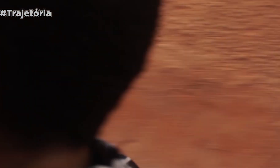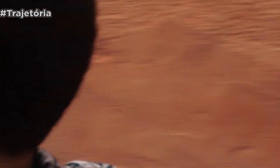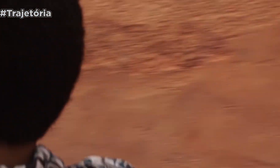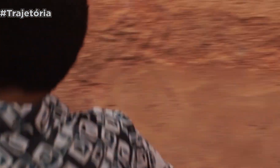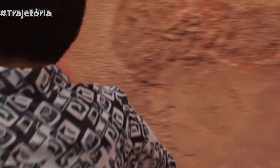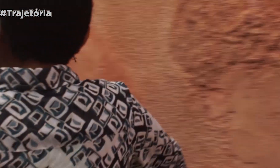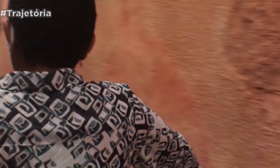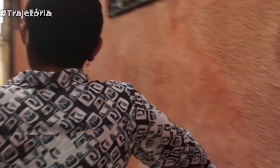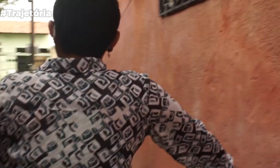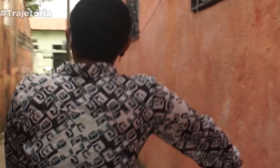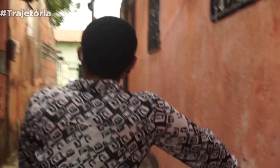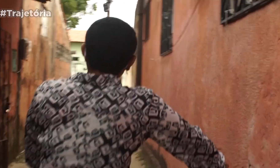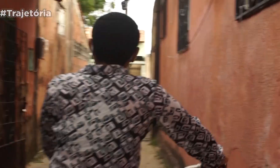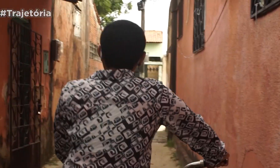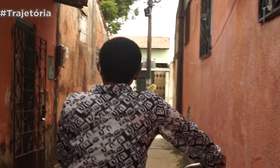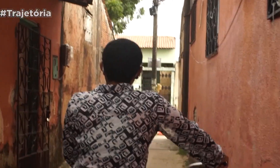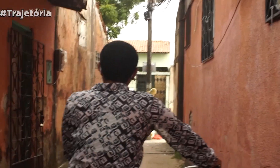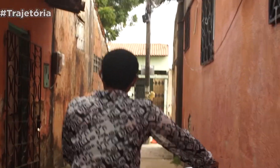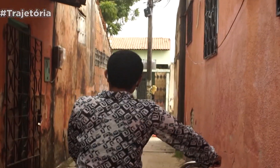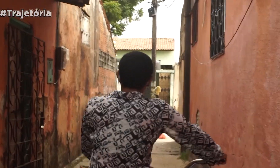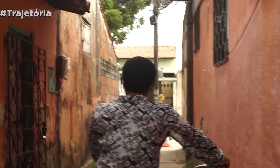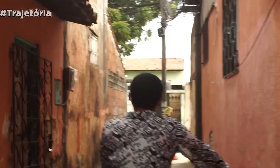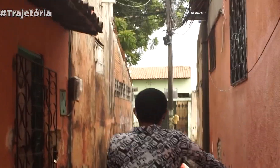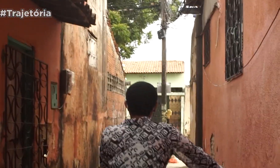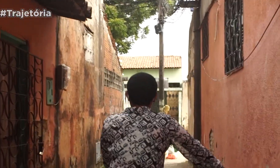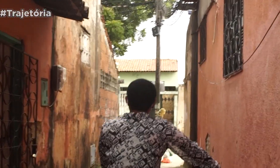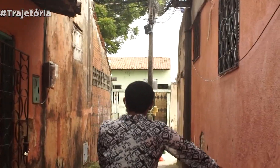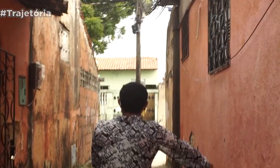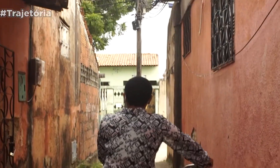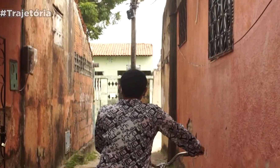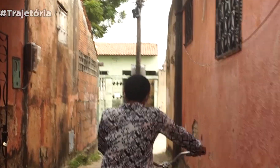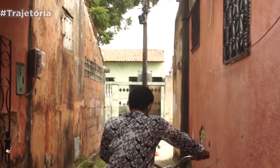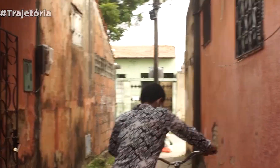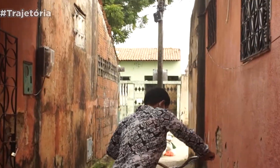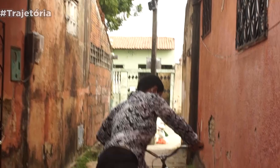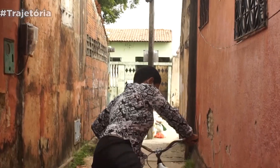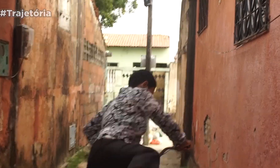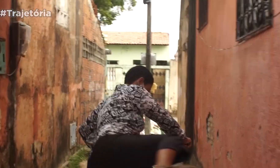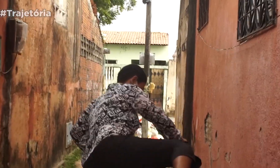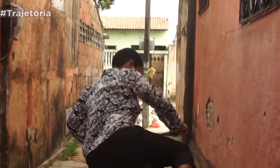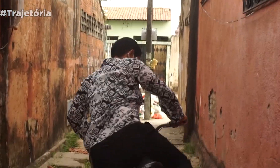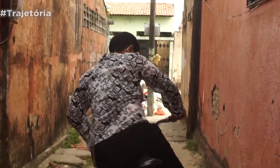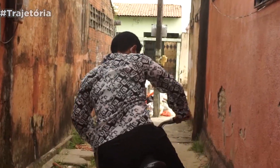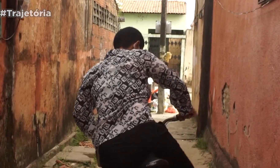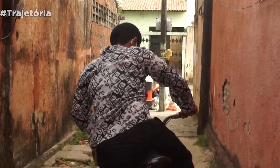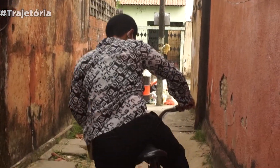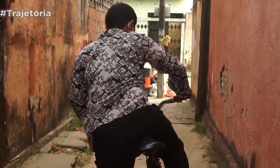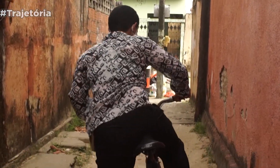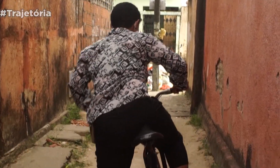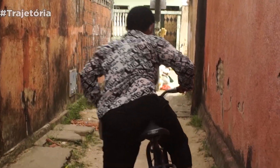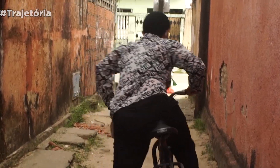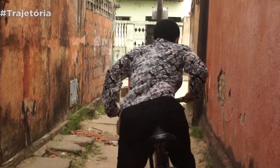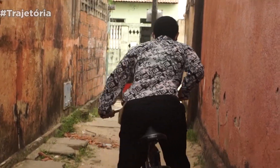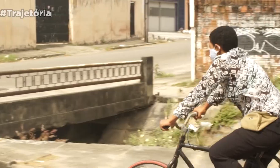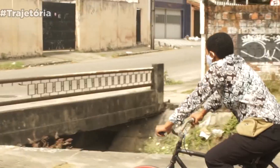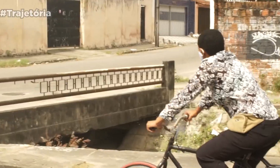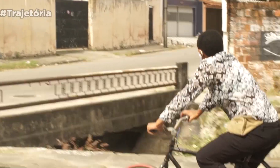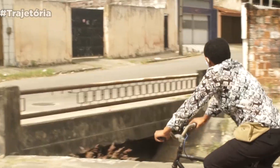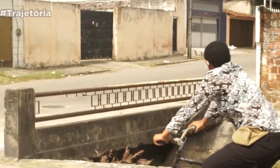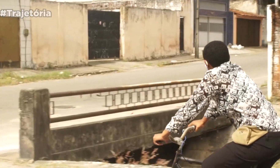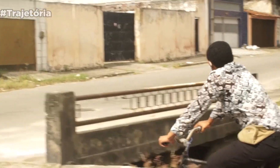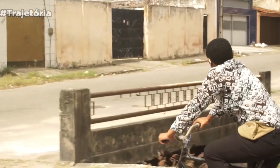da política, quando criança, Lila também viveu situações que permeiam questões sociais. Foi vítima de